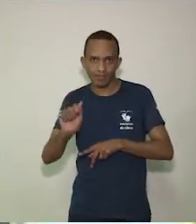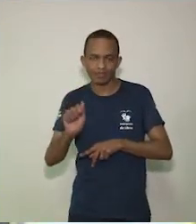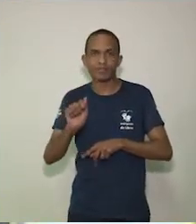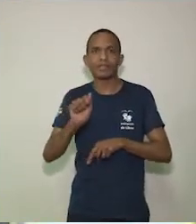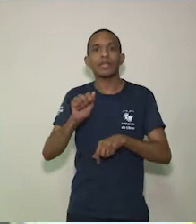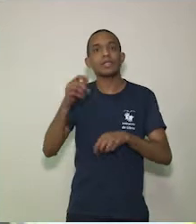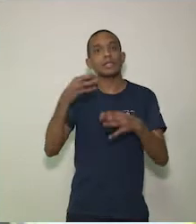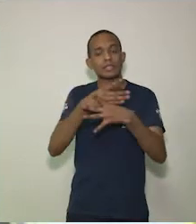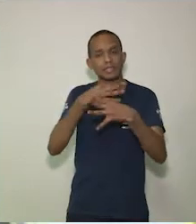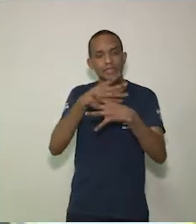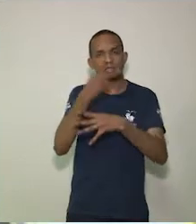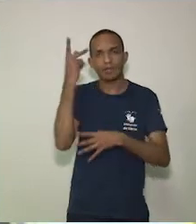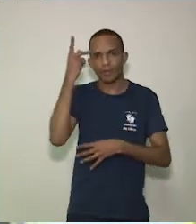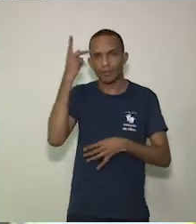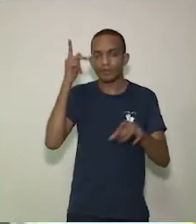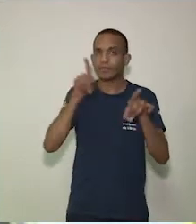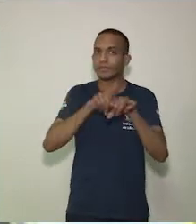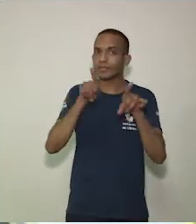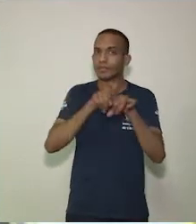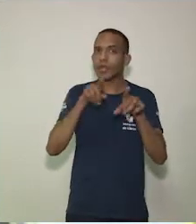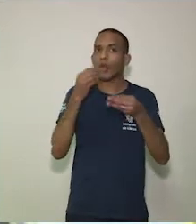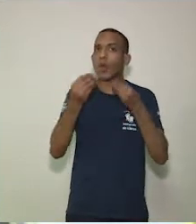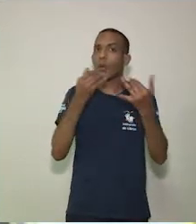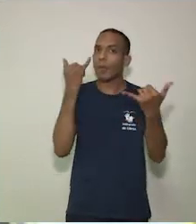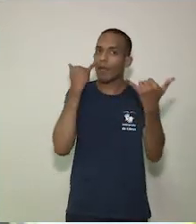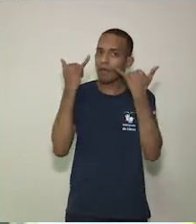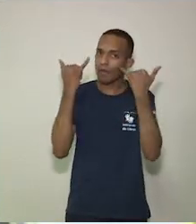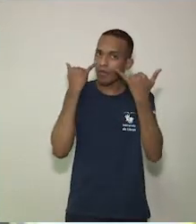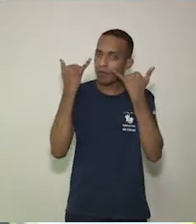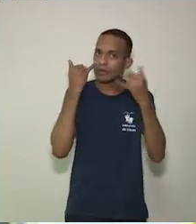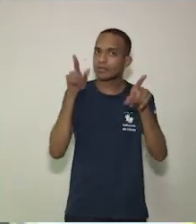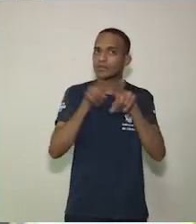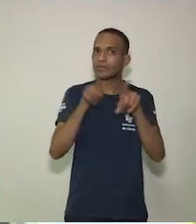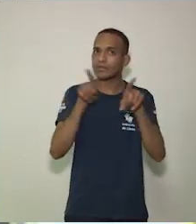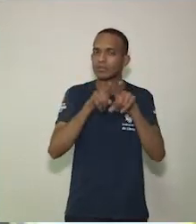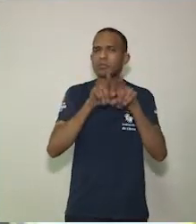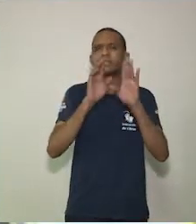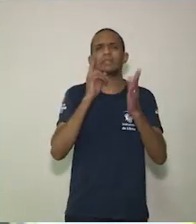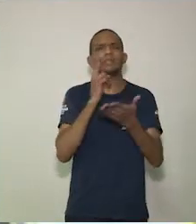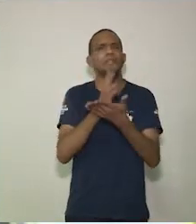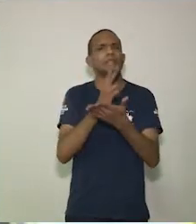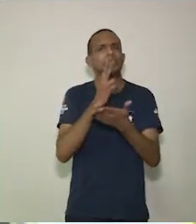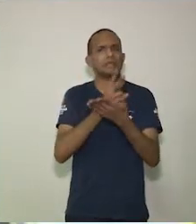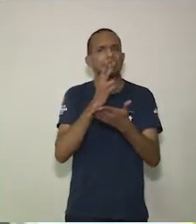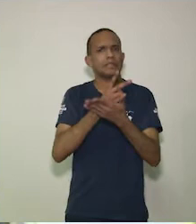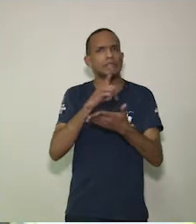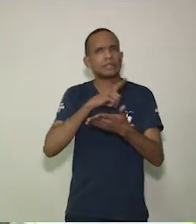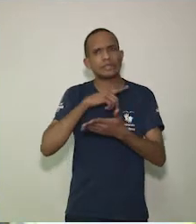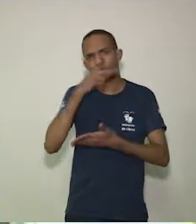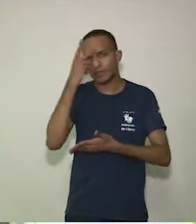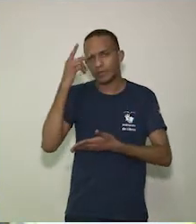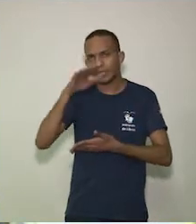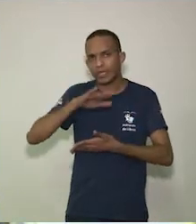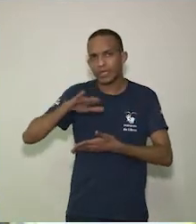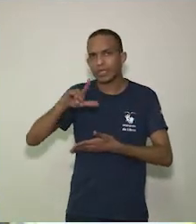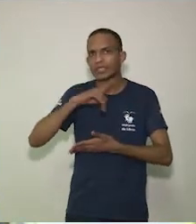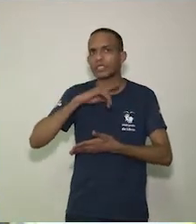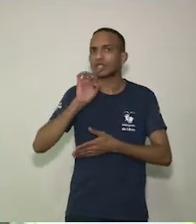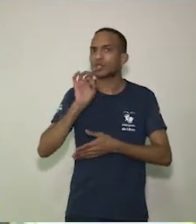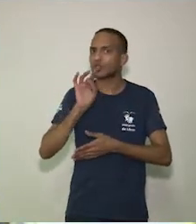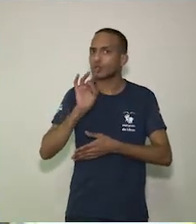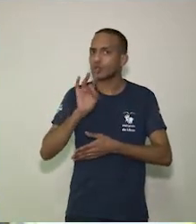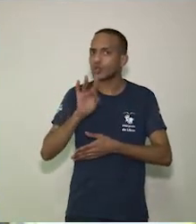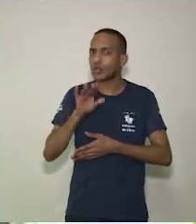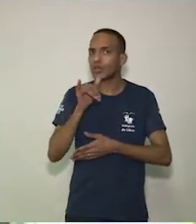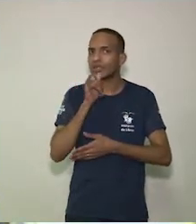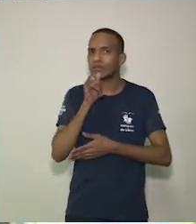Paulo. A questão da informação também muito presente. Aqueles que têm apenas o